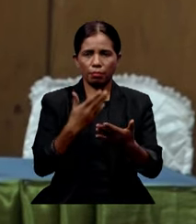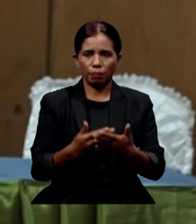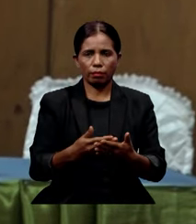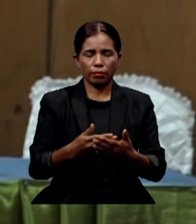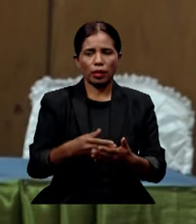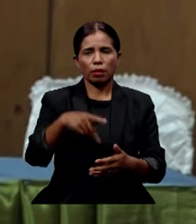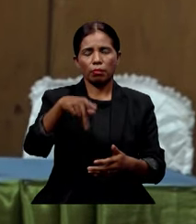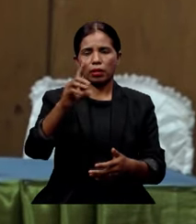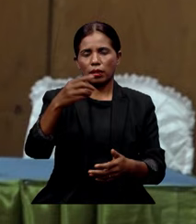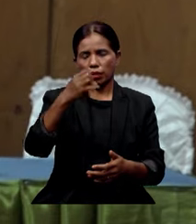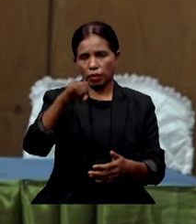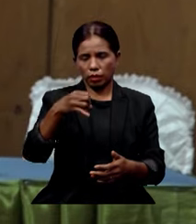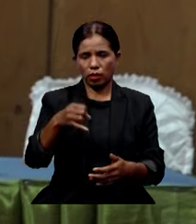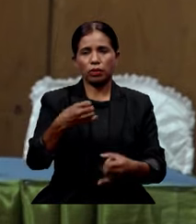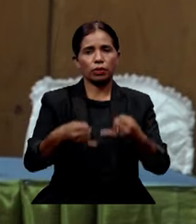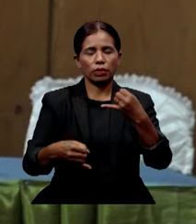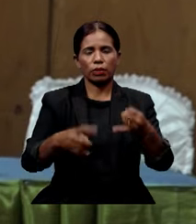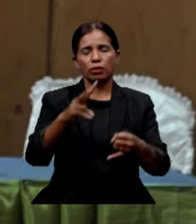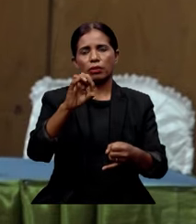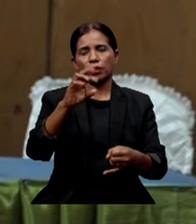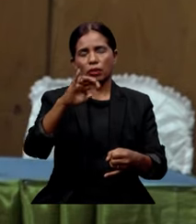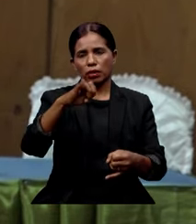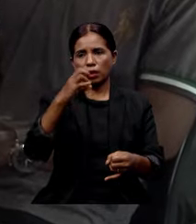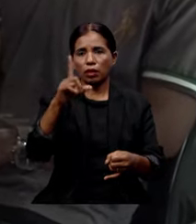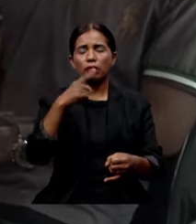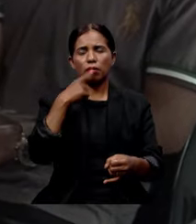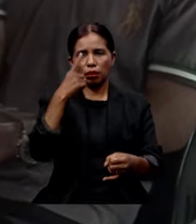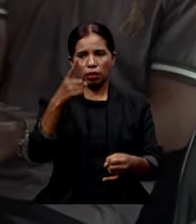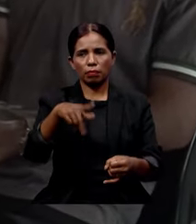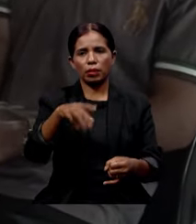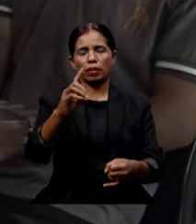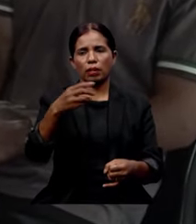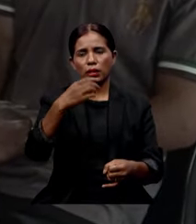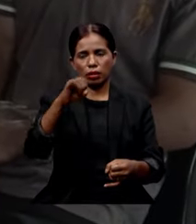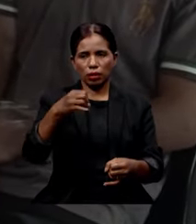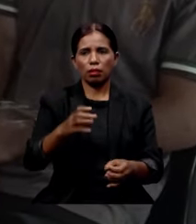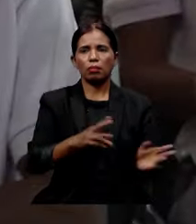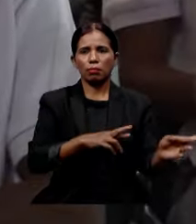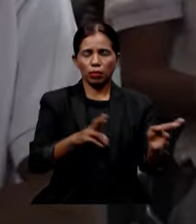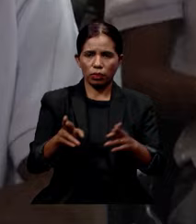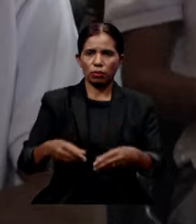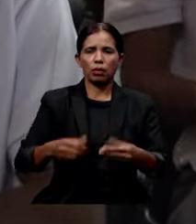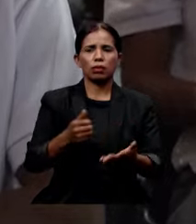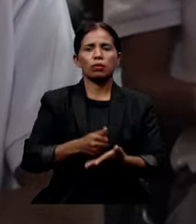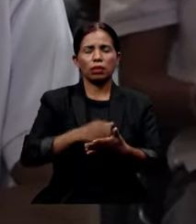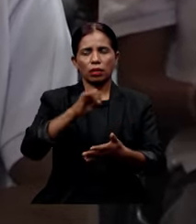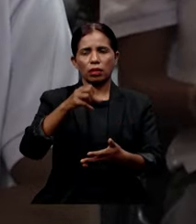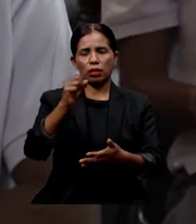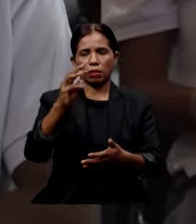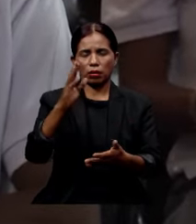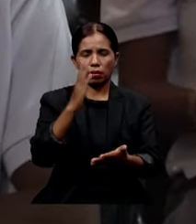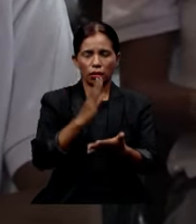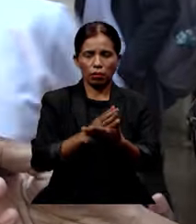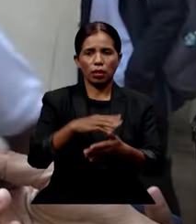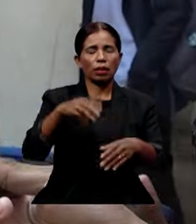provedor di Direitos Humanos na Justiça, Virgílio Guterres Hateten, pediu a Gazota pronto foi apoio para SMP a combate crime e tráfico